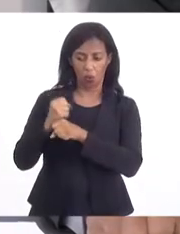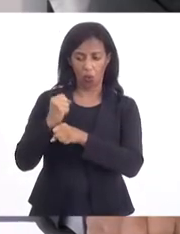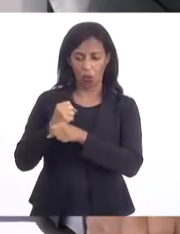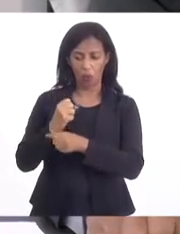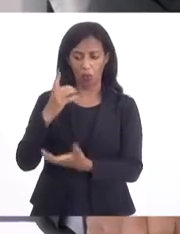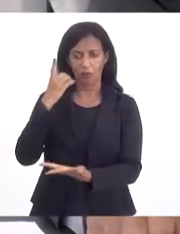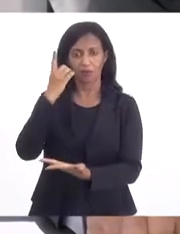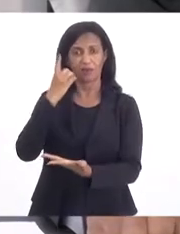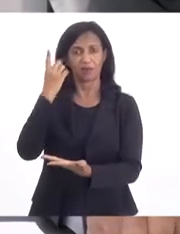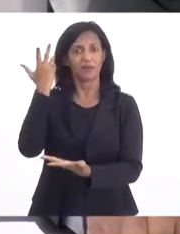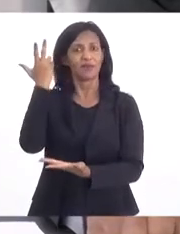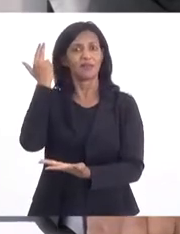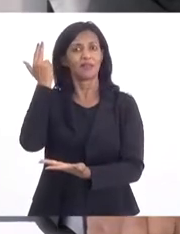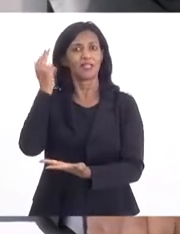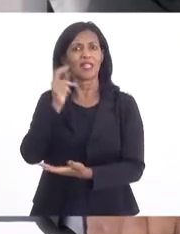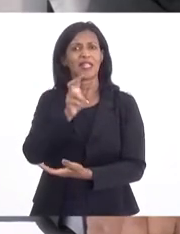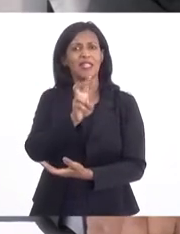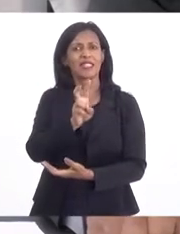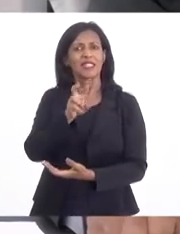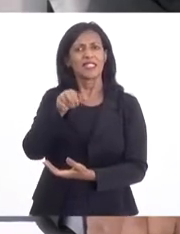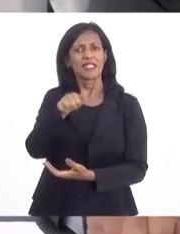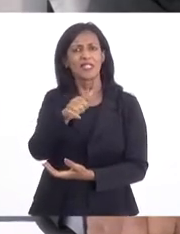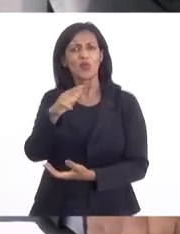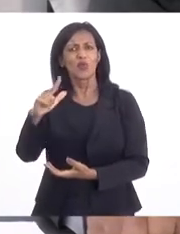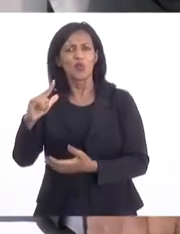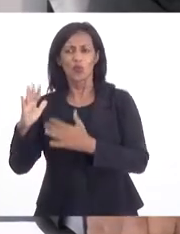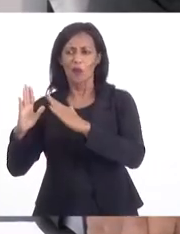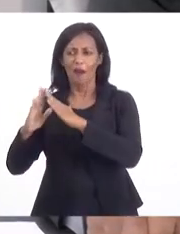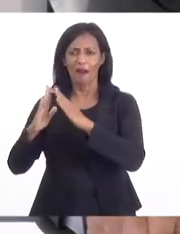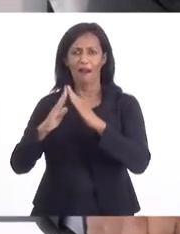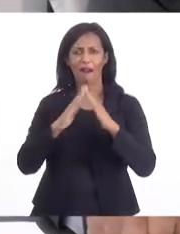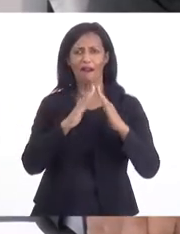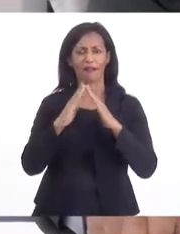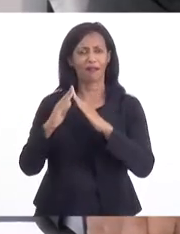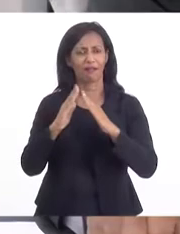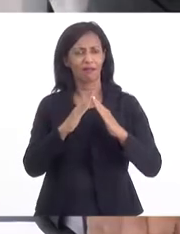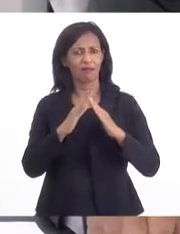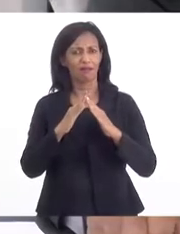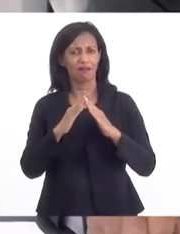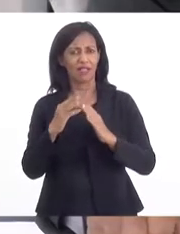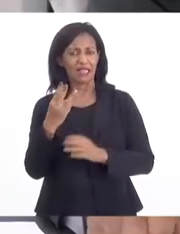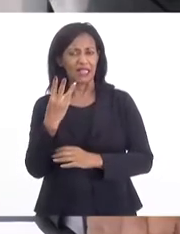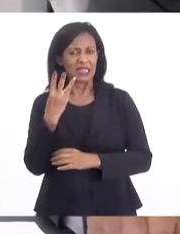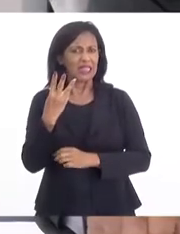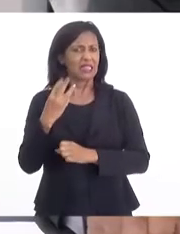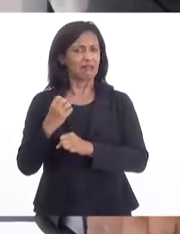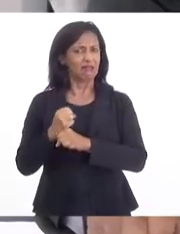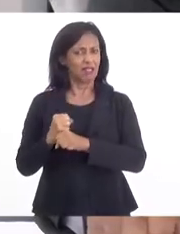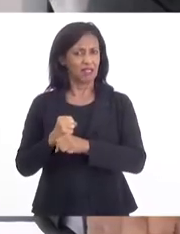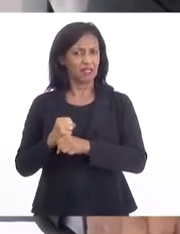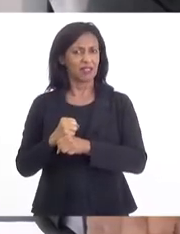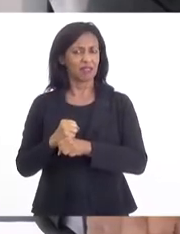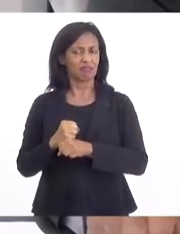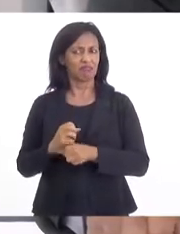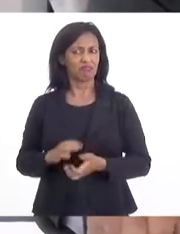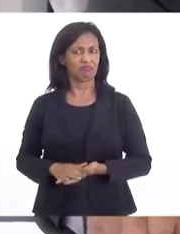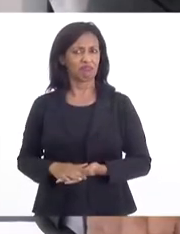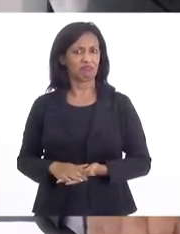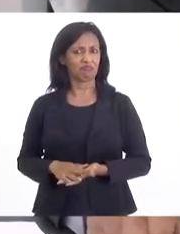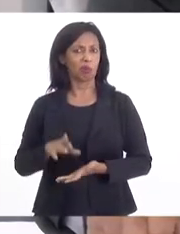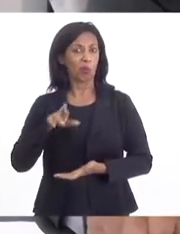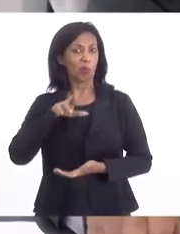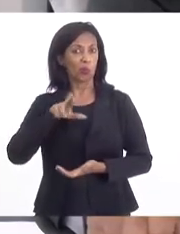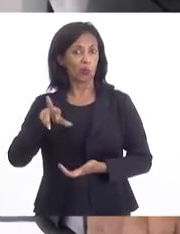Eliomar Coelho, de 5 mil unidades habitacionais em 3 anos não é